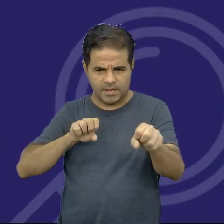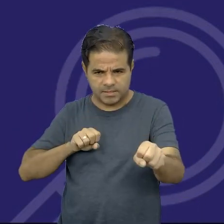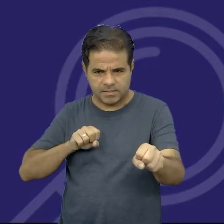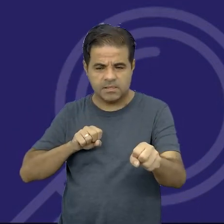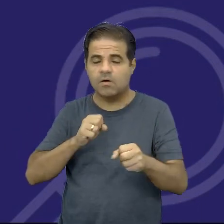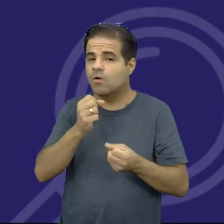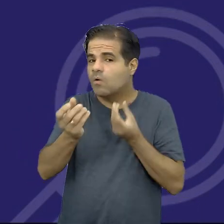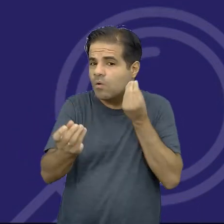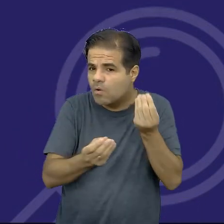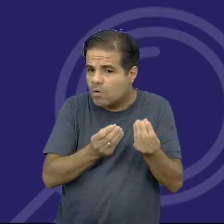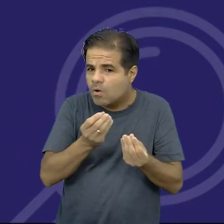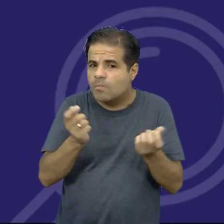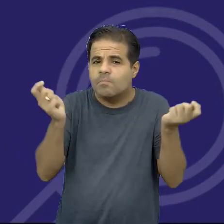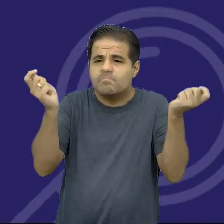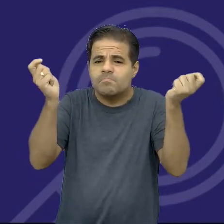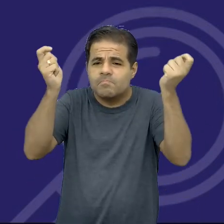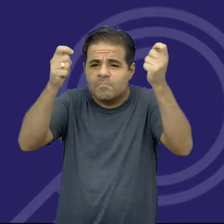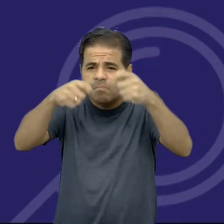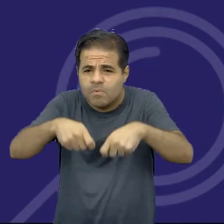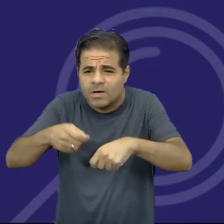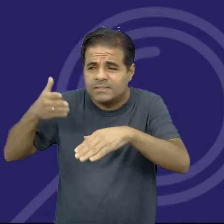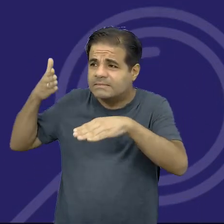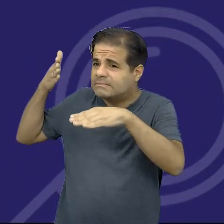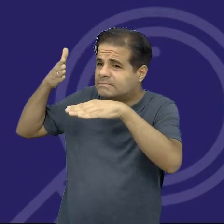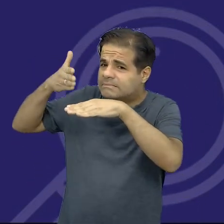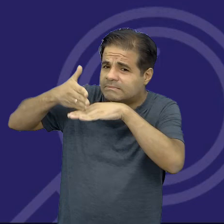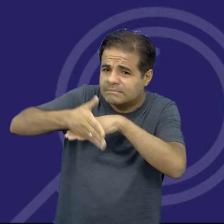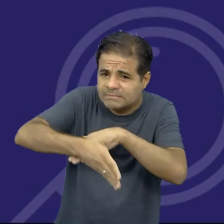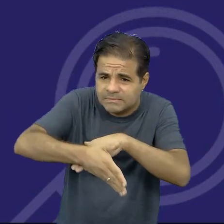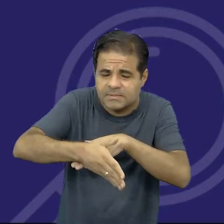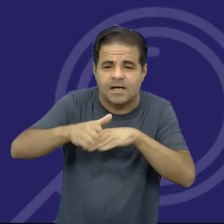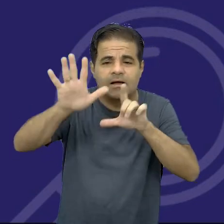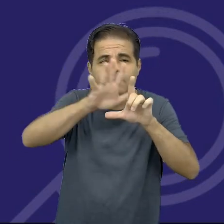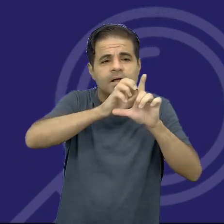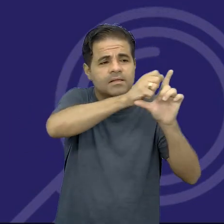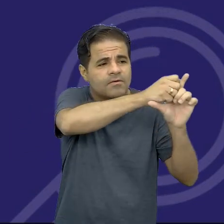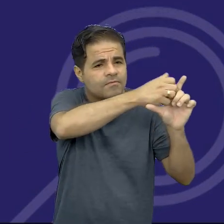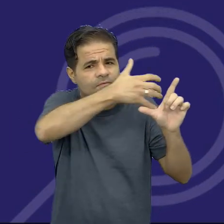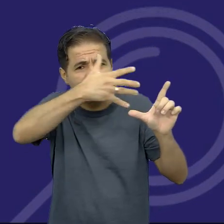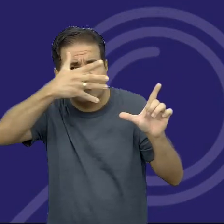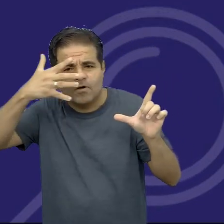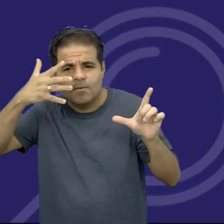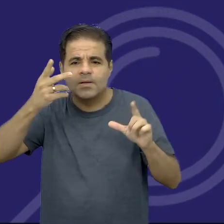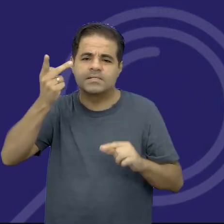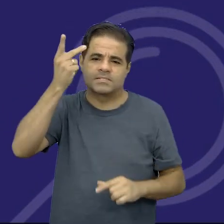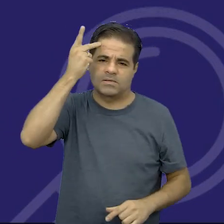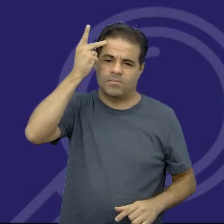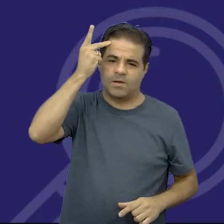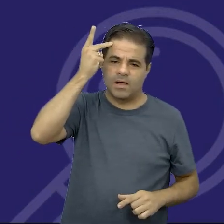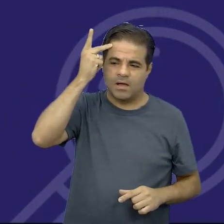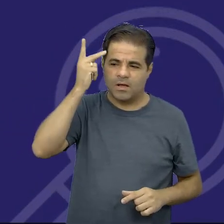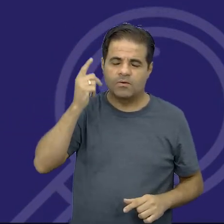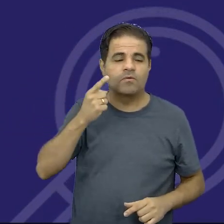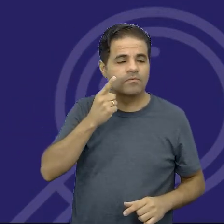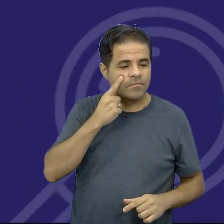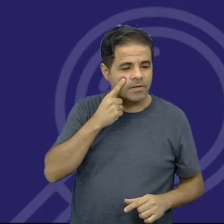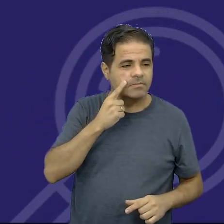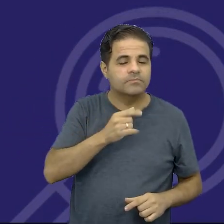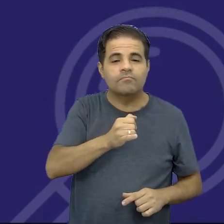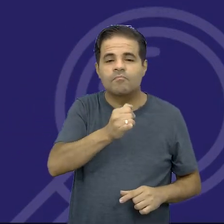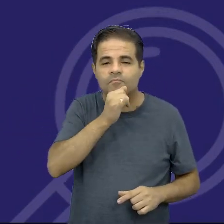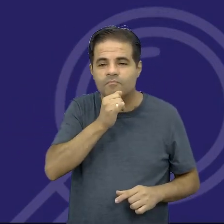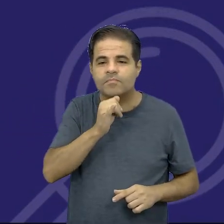nós podemos acessar essas questões a partir da plataforma São Paulo. Sendo assim, vejam o exemplo que